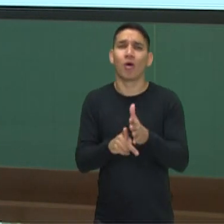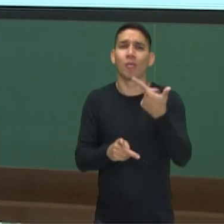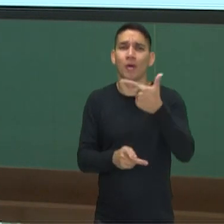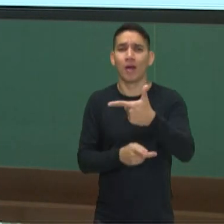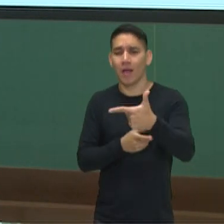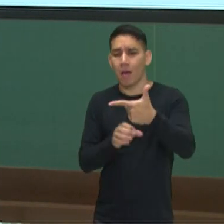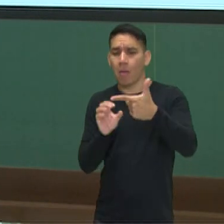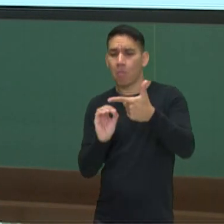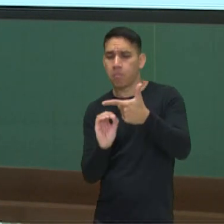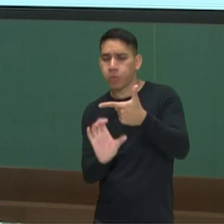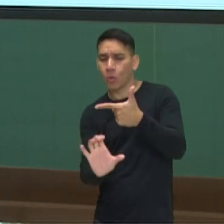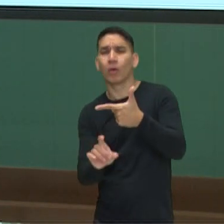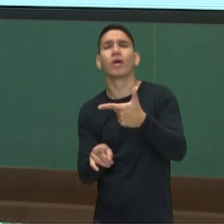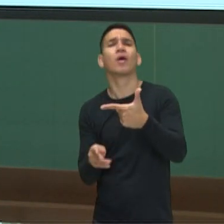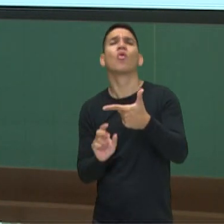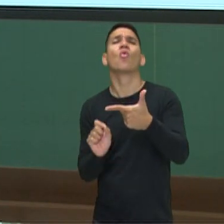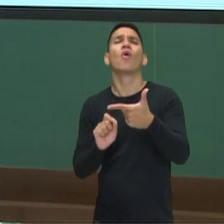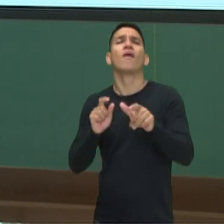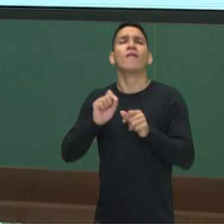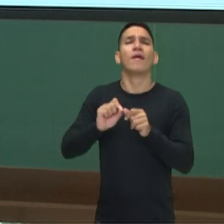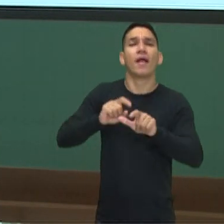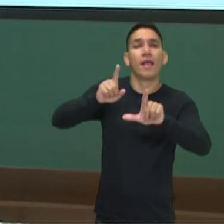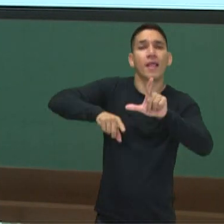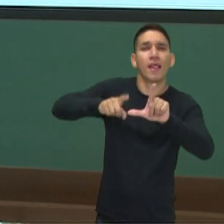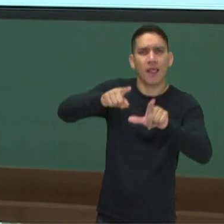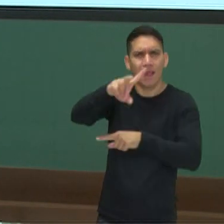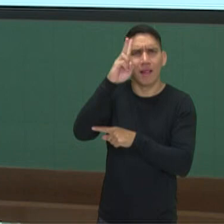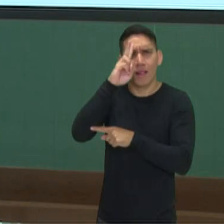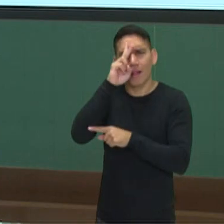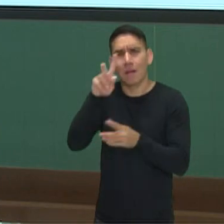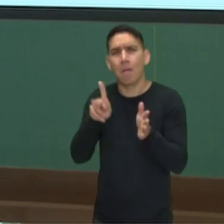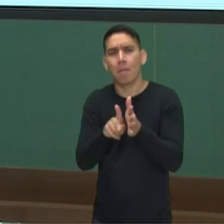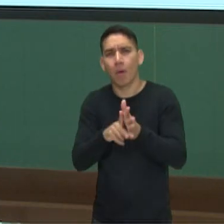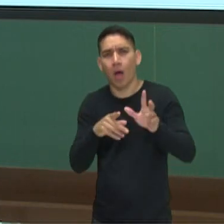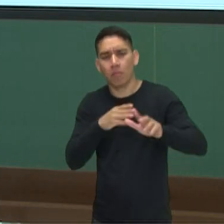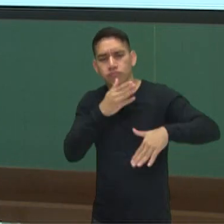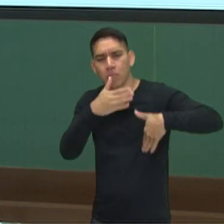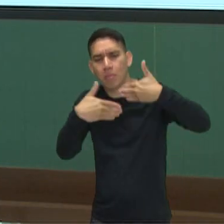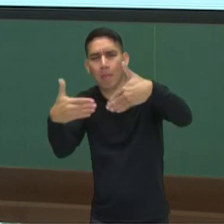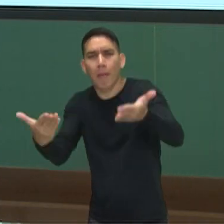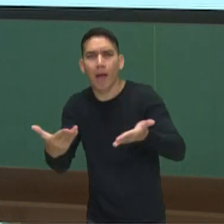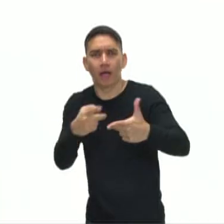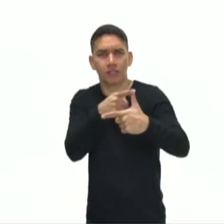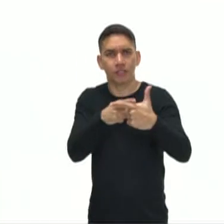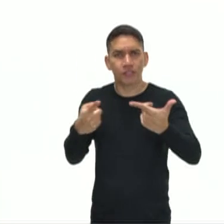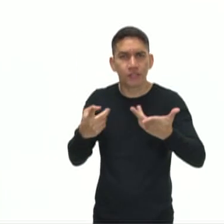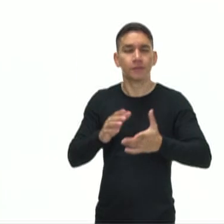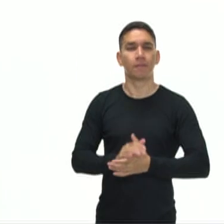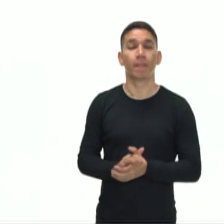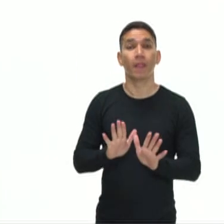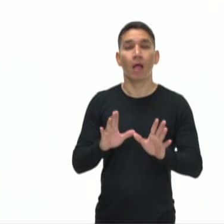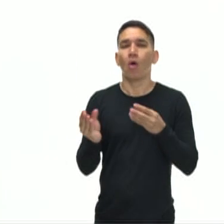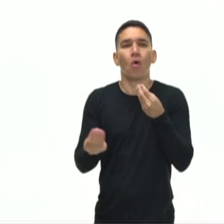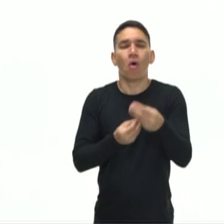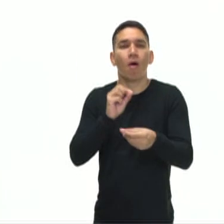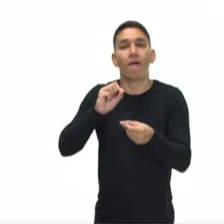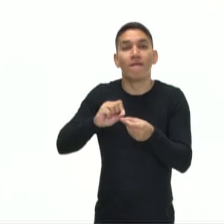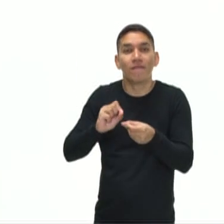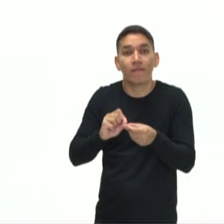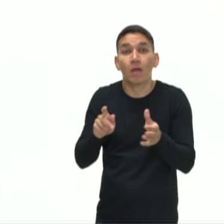que eu faço com as letras? Lembra-se desse processo de divisão? Mas como efetuamos a divisão de